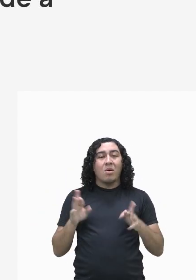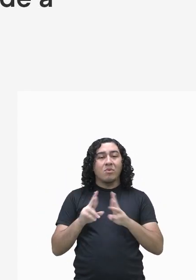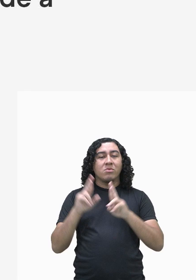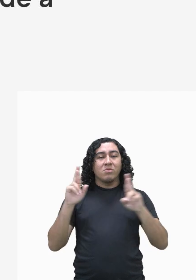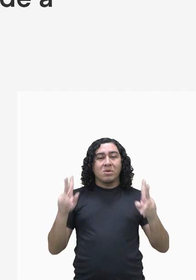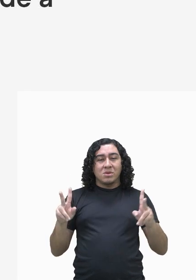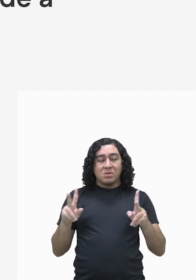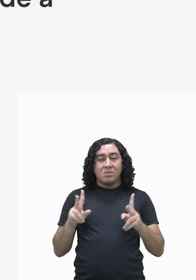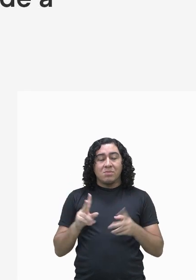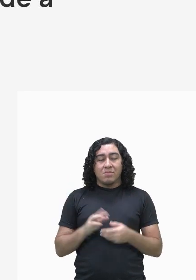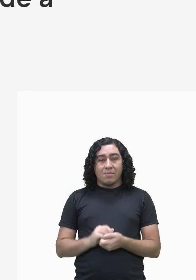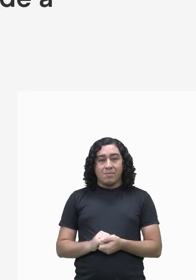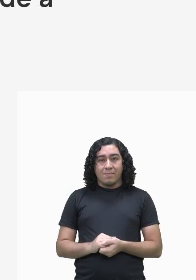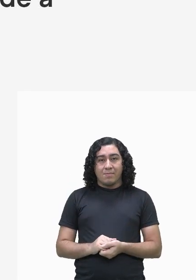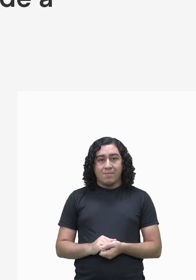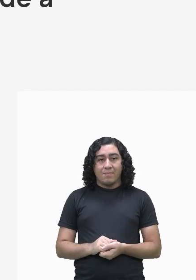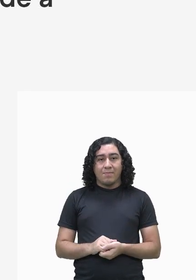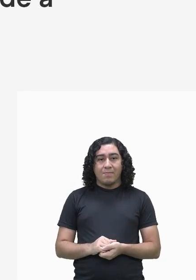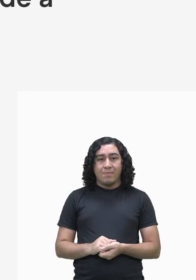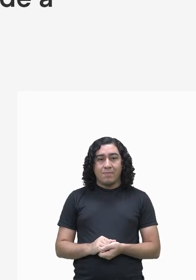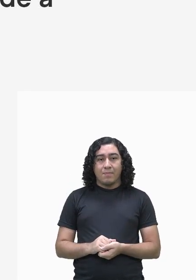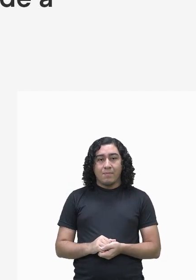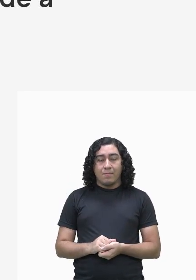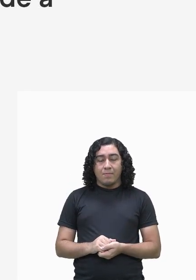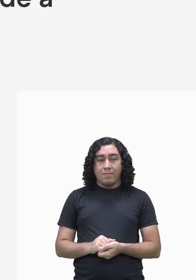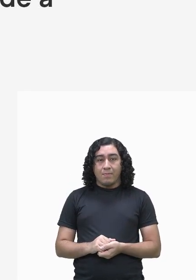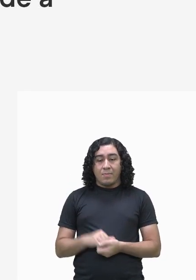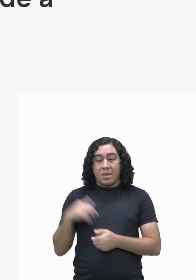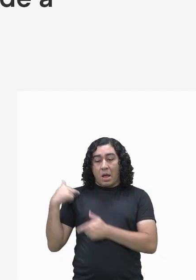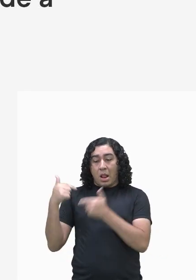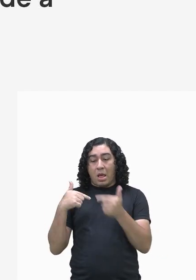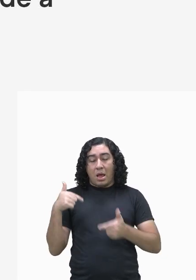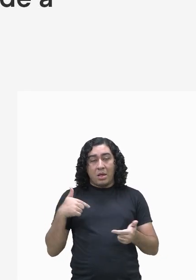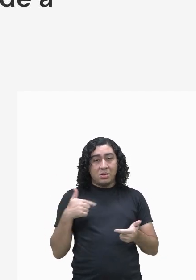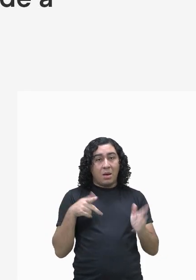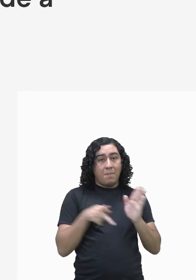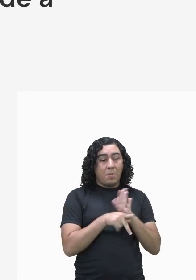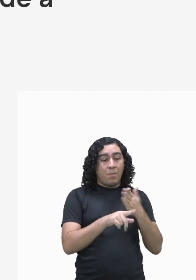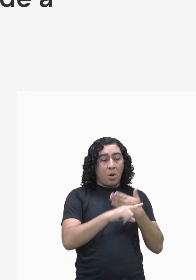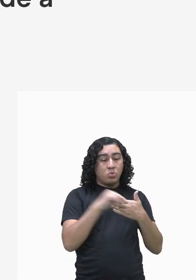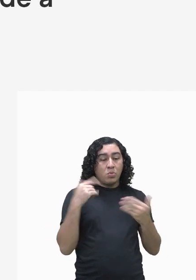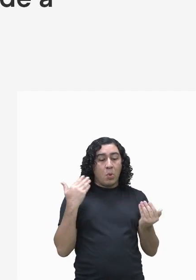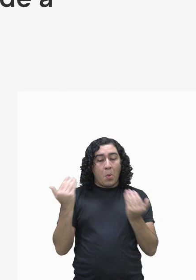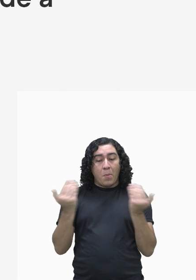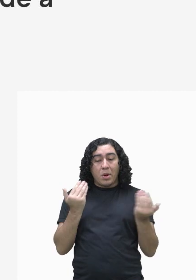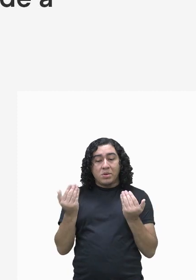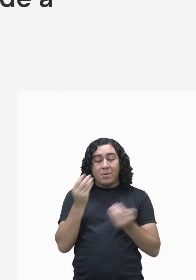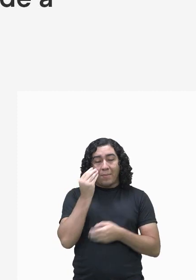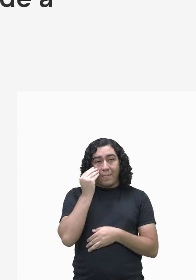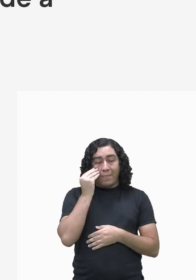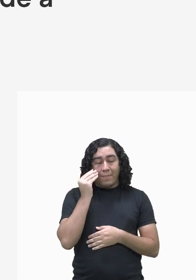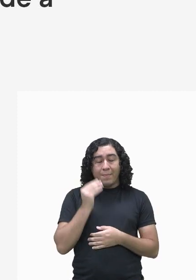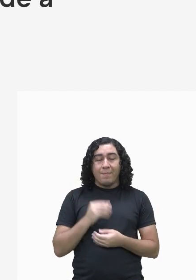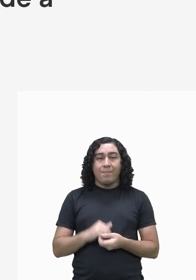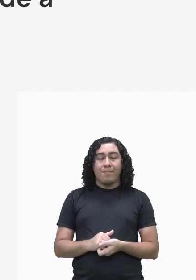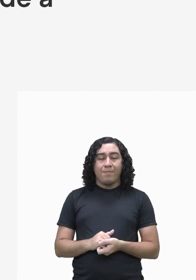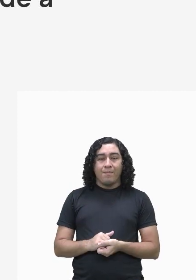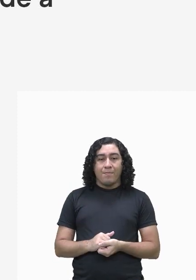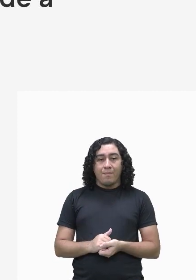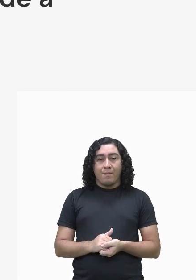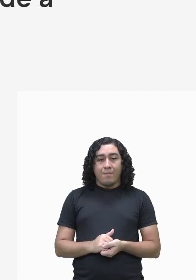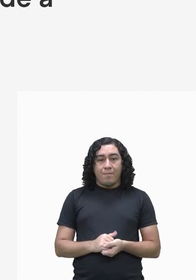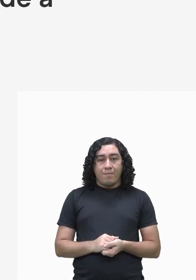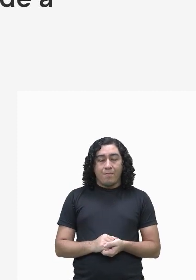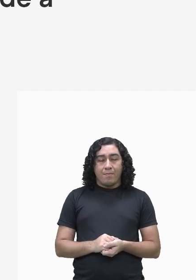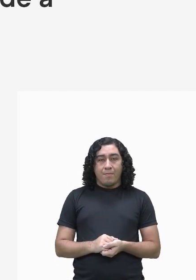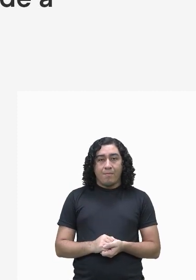diferença desta concepção clássica para a concepção que Bourdieu vai nos trazer quando ele chama isso